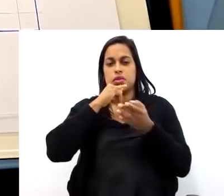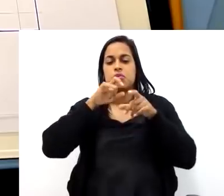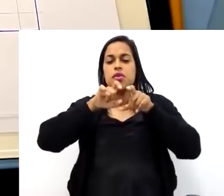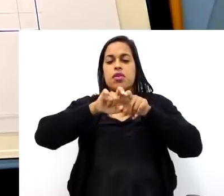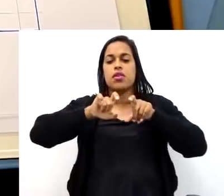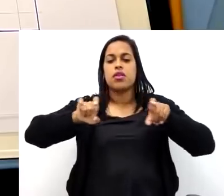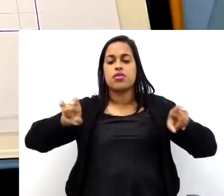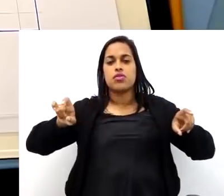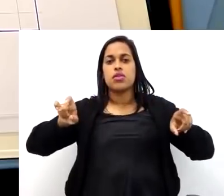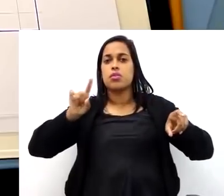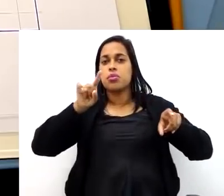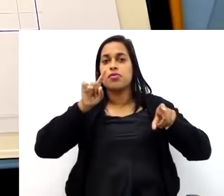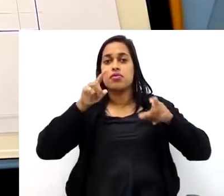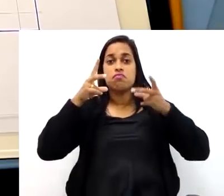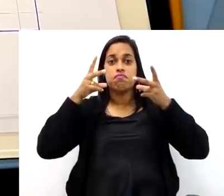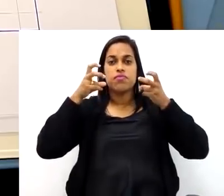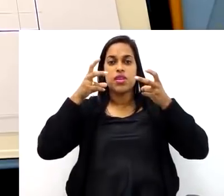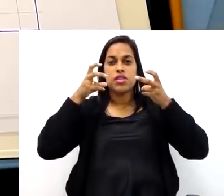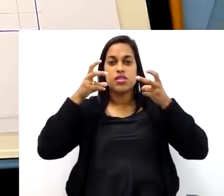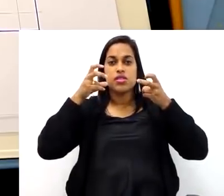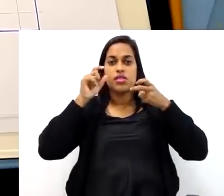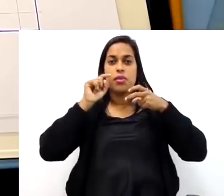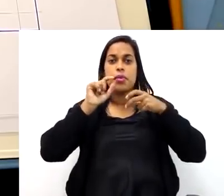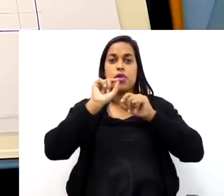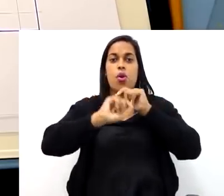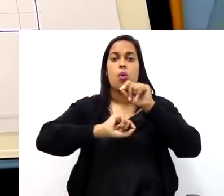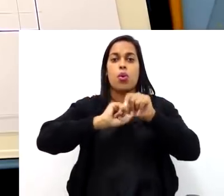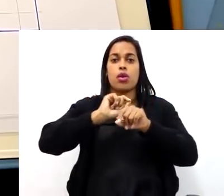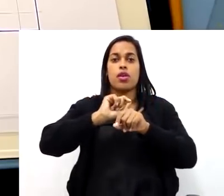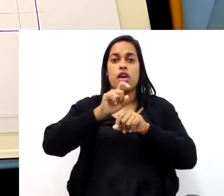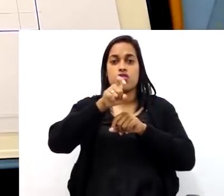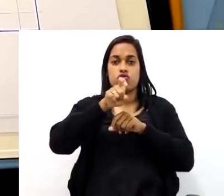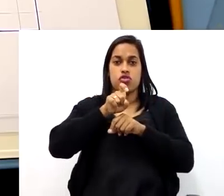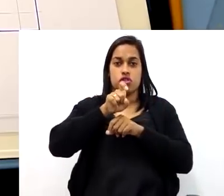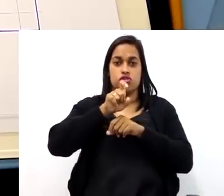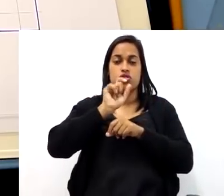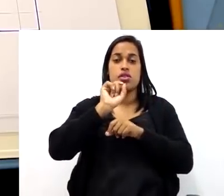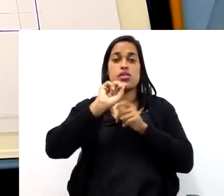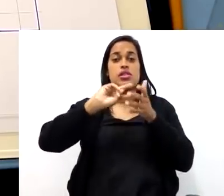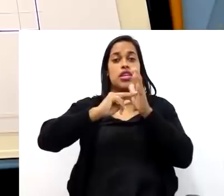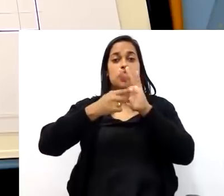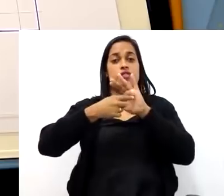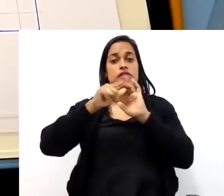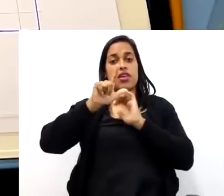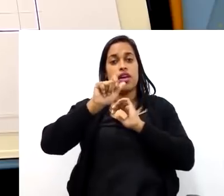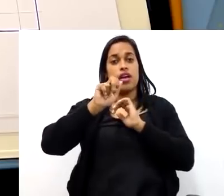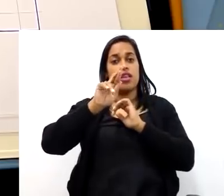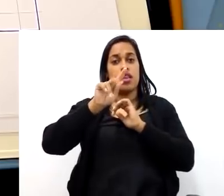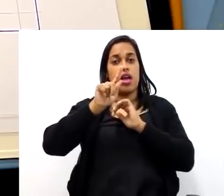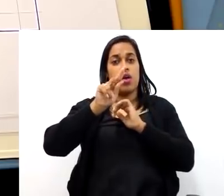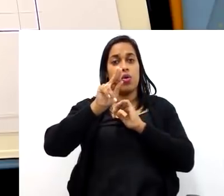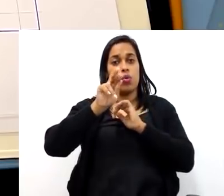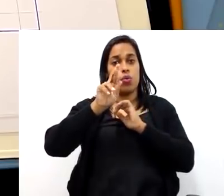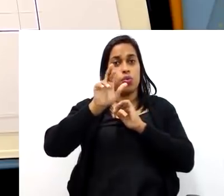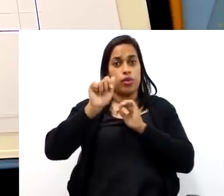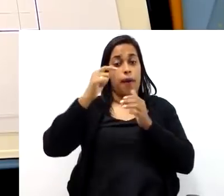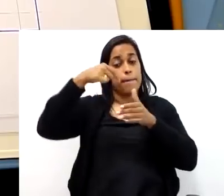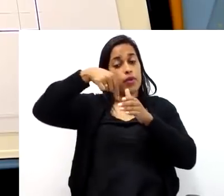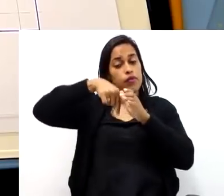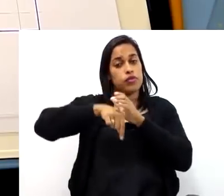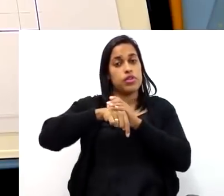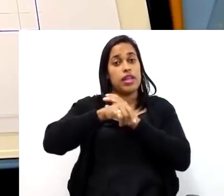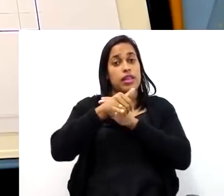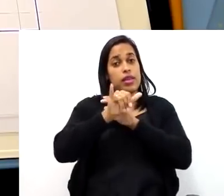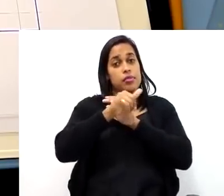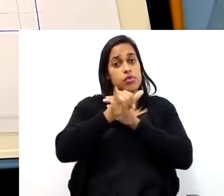vocês perceberem que o que eu estou chamando, o que é largura eu vou chamar de X, o que é profundidade eu vou chamar de Y e o que é altura eu vou chamar